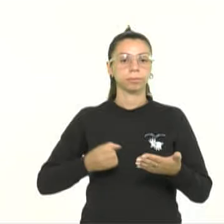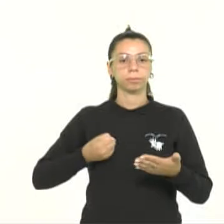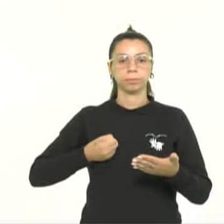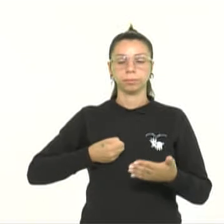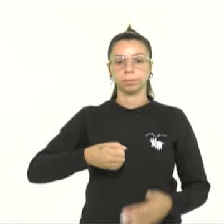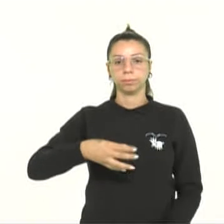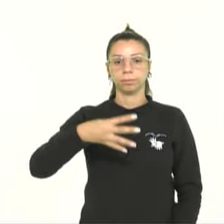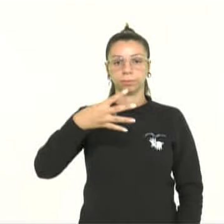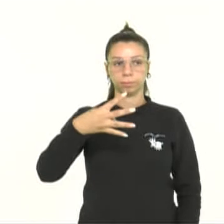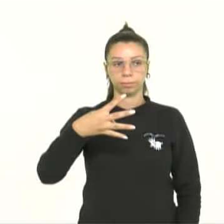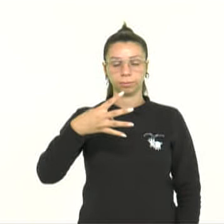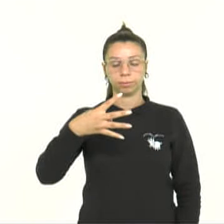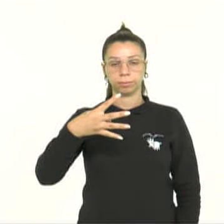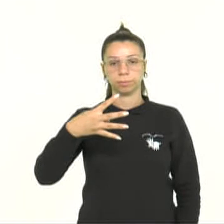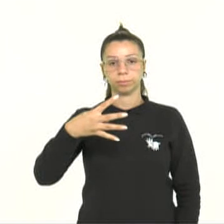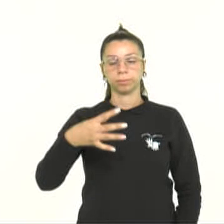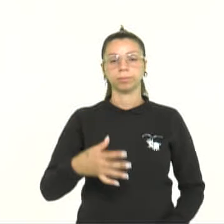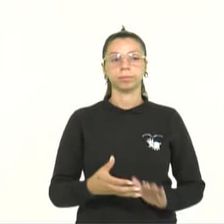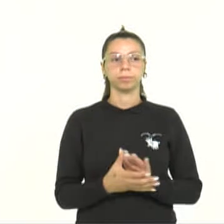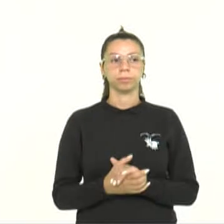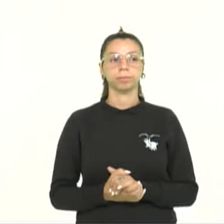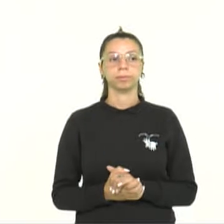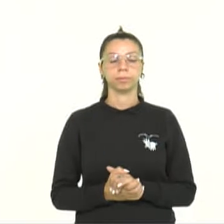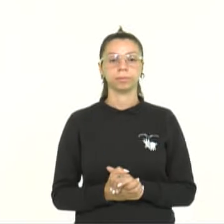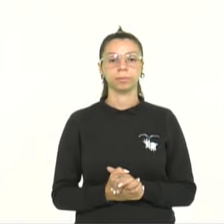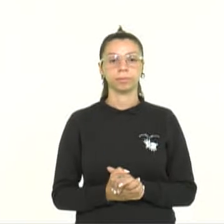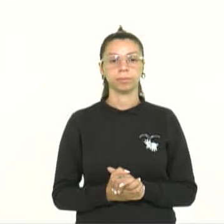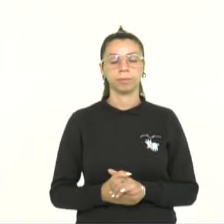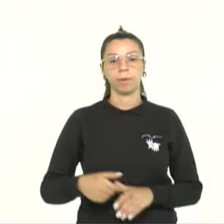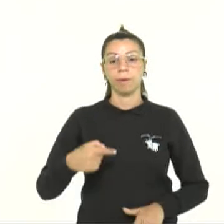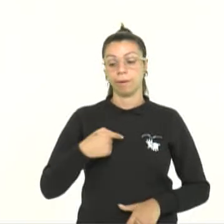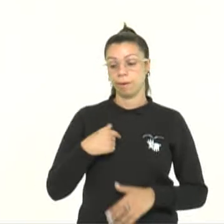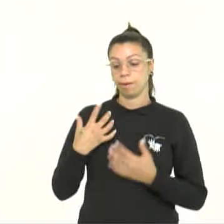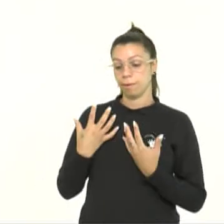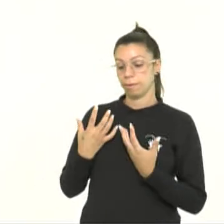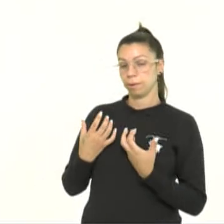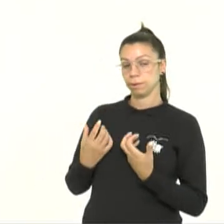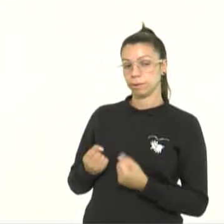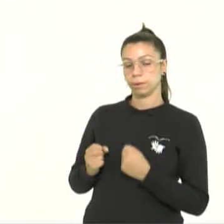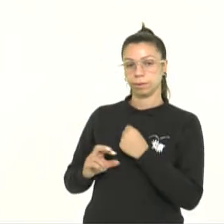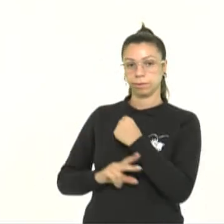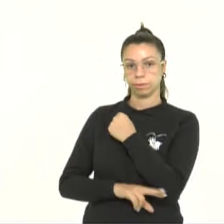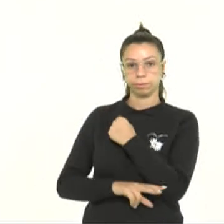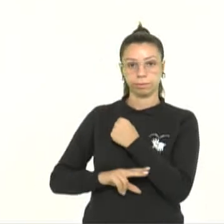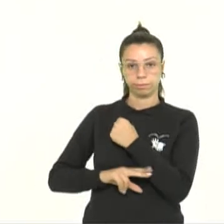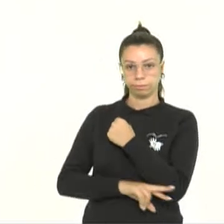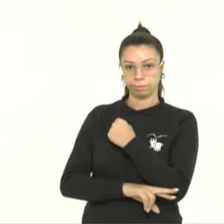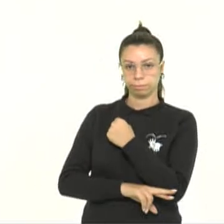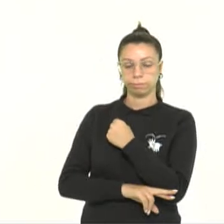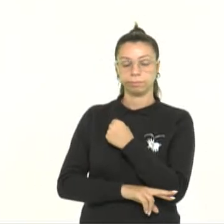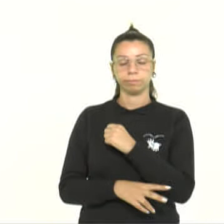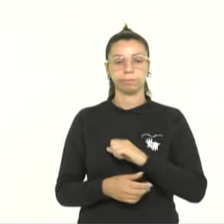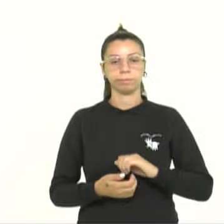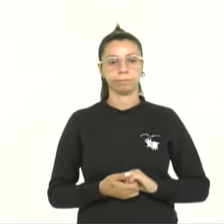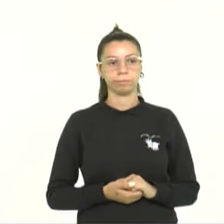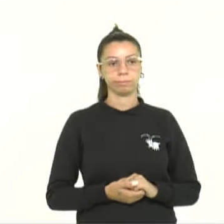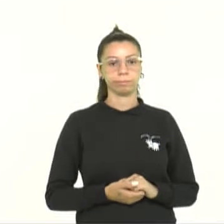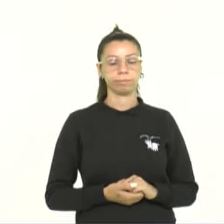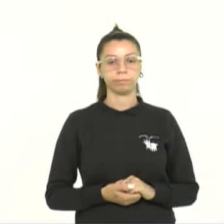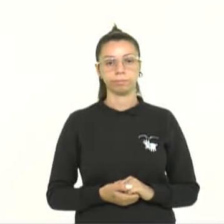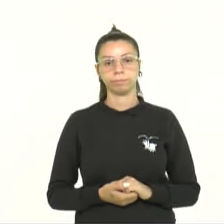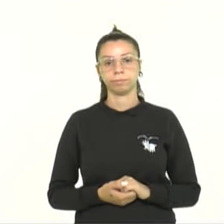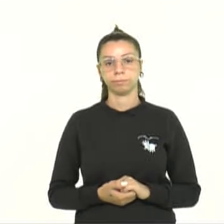Yo acepto, né? Você tem aqui a conjugação. Yo acepto las diferencias, generalizar es